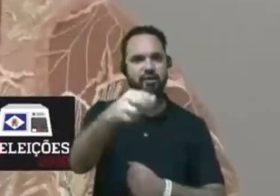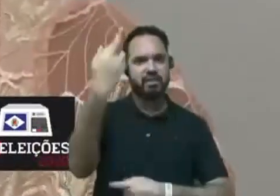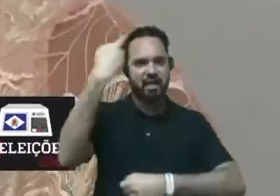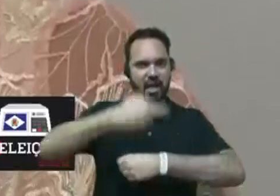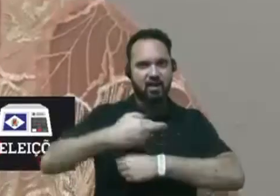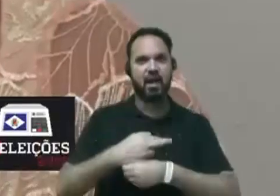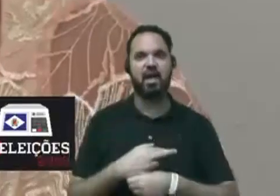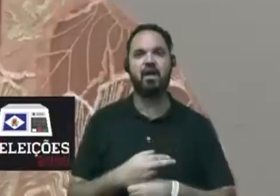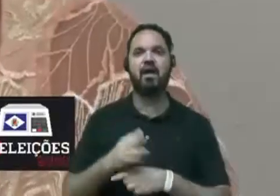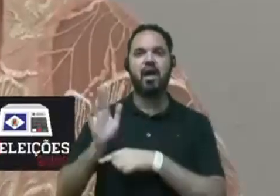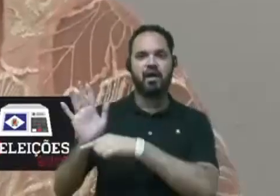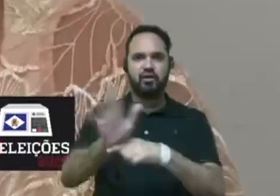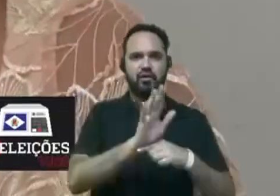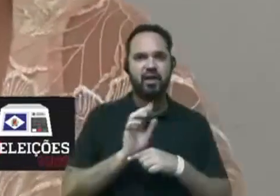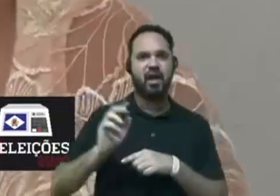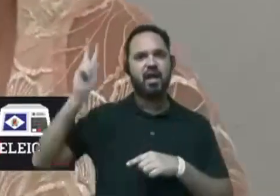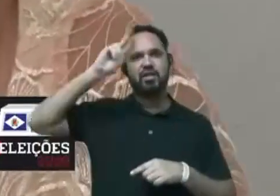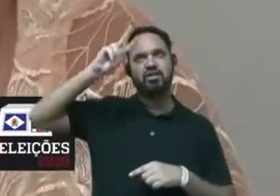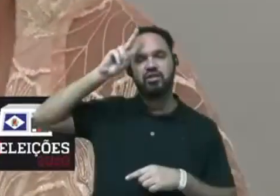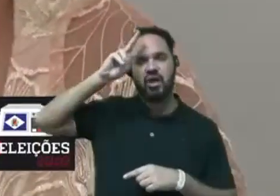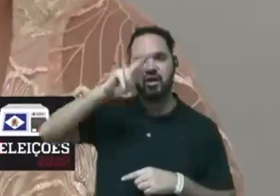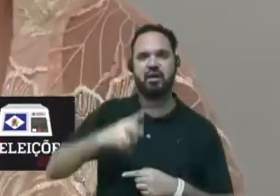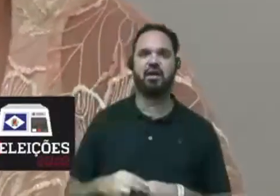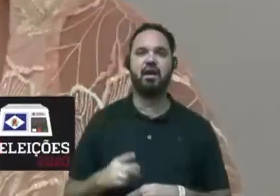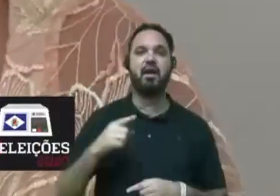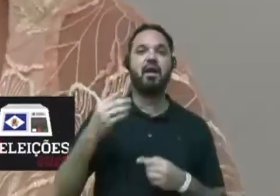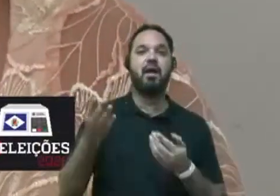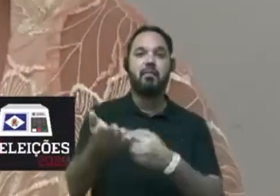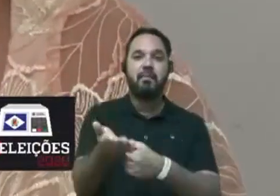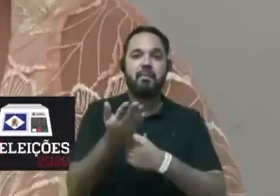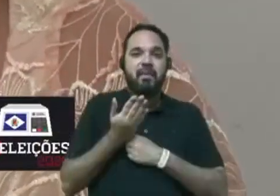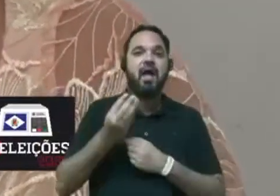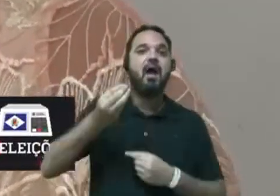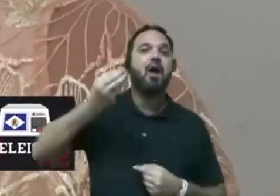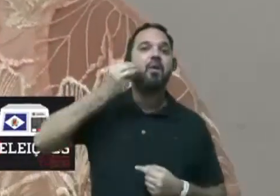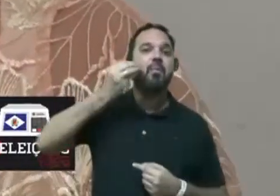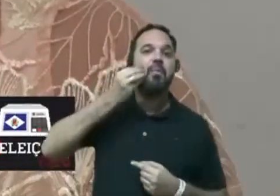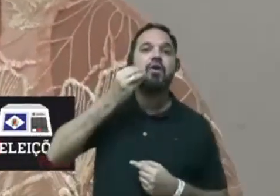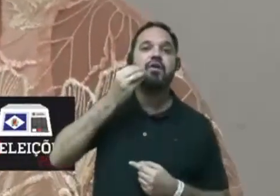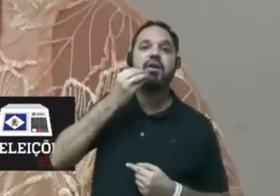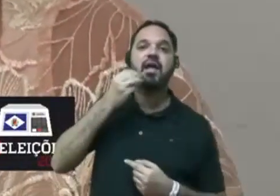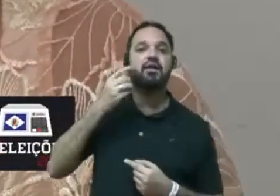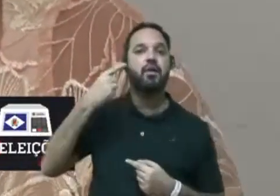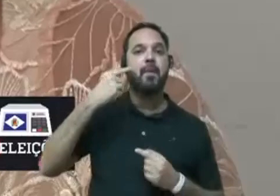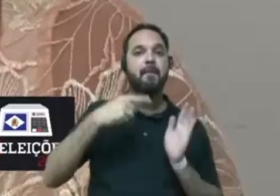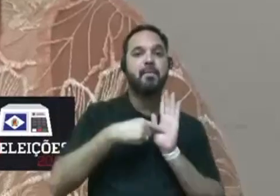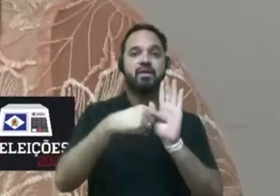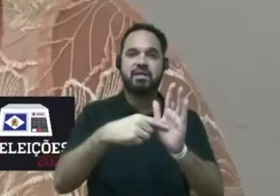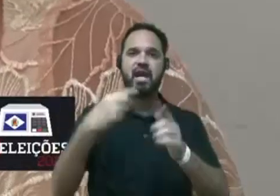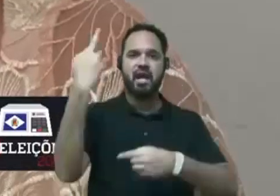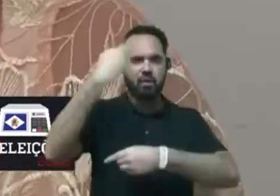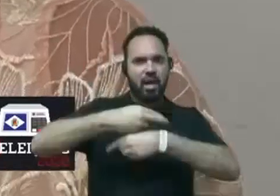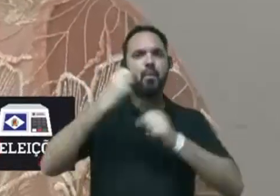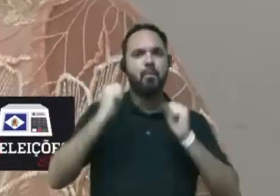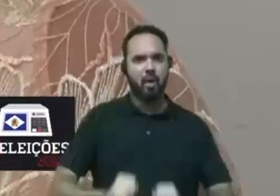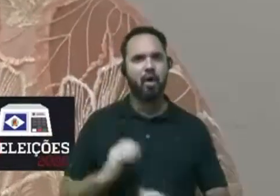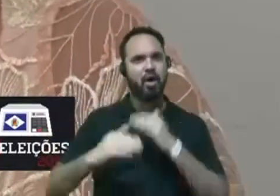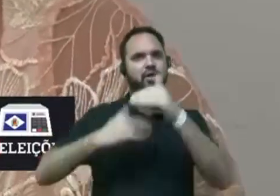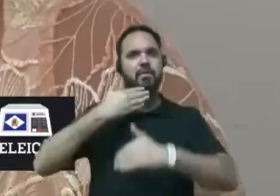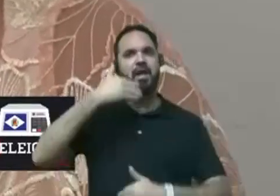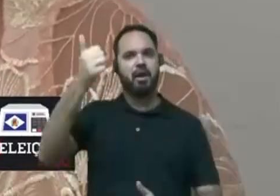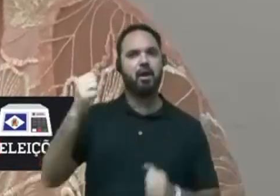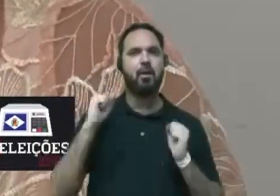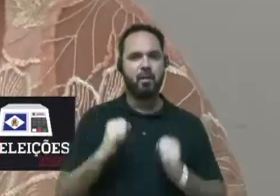você e o parente fazer história quero que você me deu oportunidade de mostrar que a nossa cidade pode ser melhor